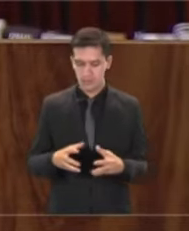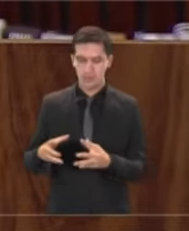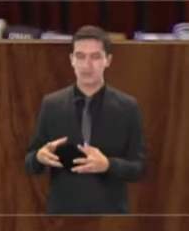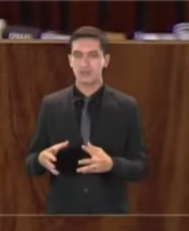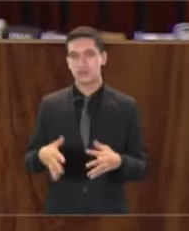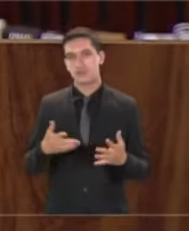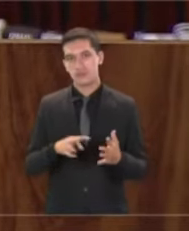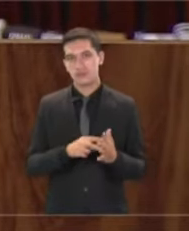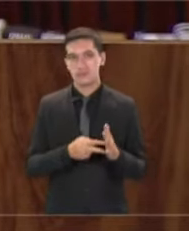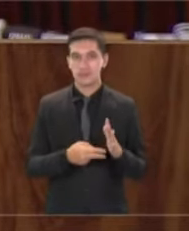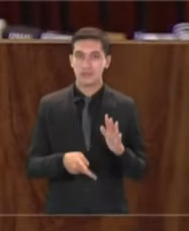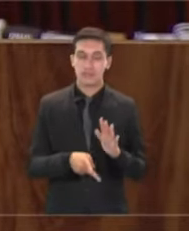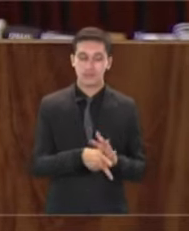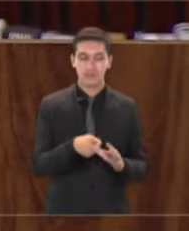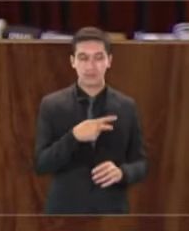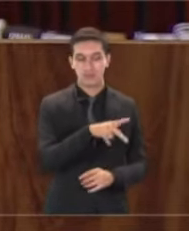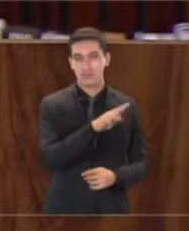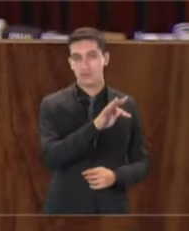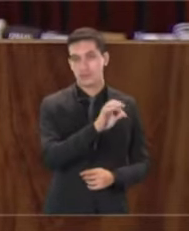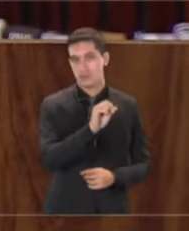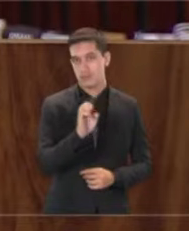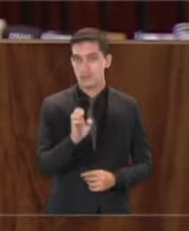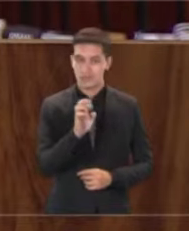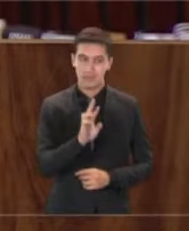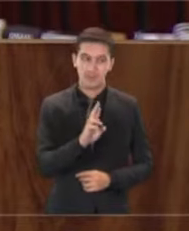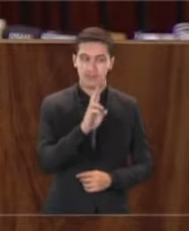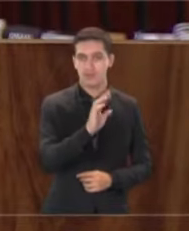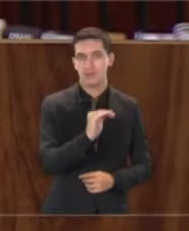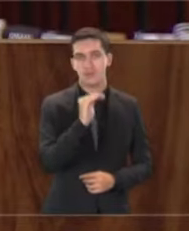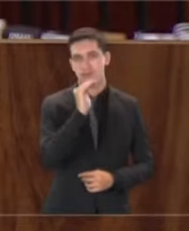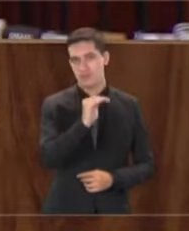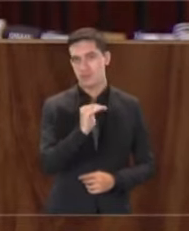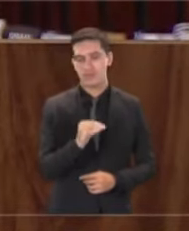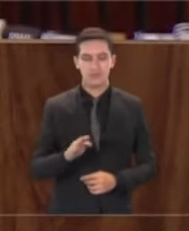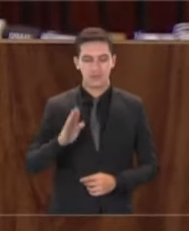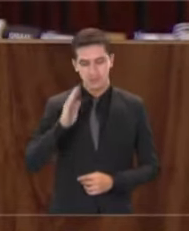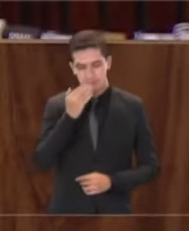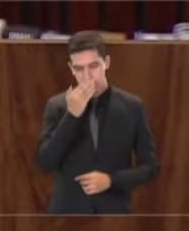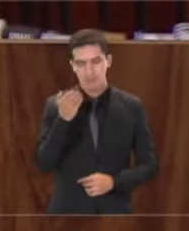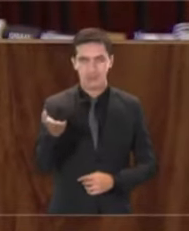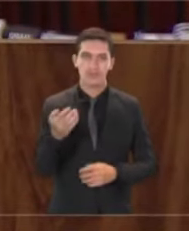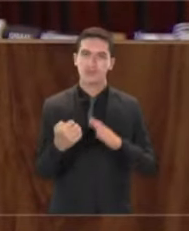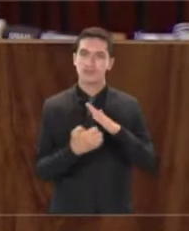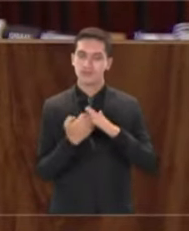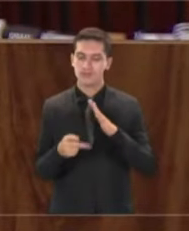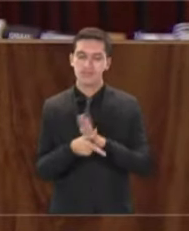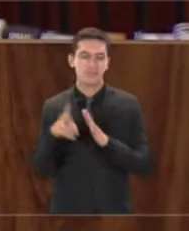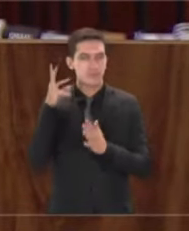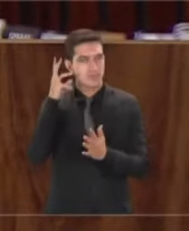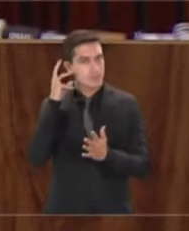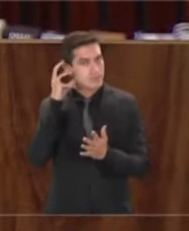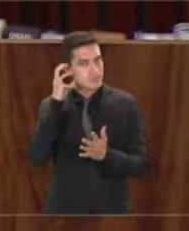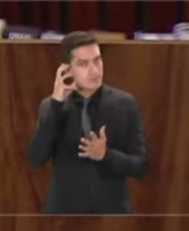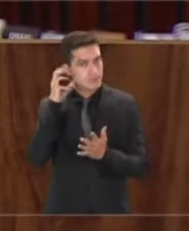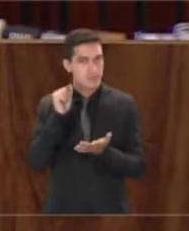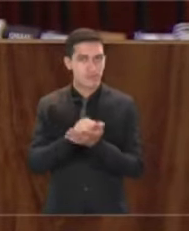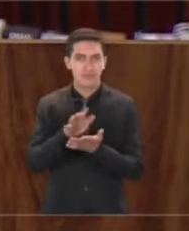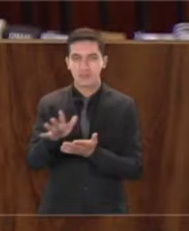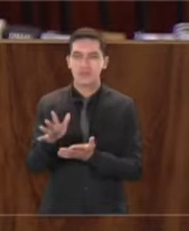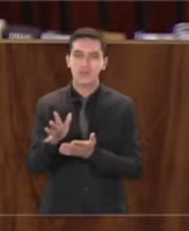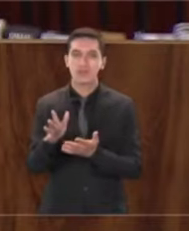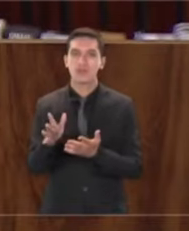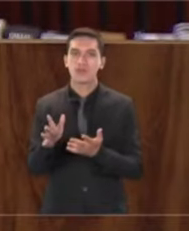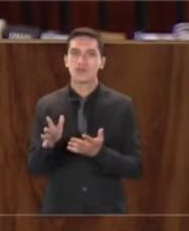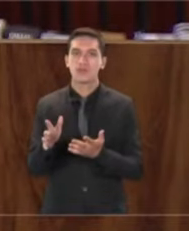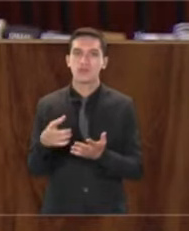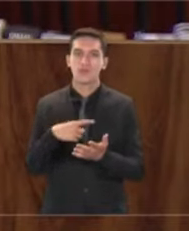Quer dizer, o próprio TSE autoritário censurando a Jovem Pan. Por onde anda Zoe?